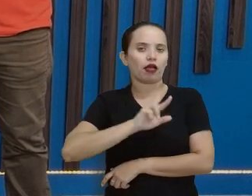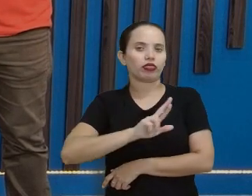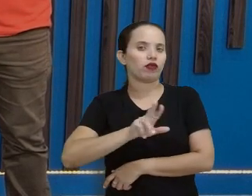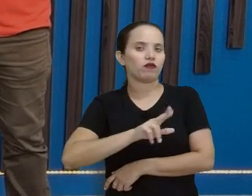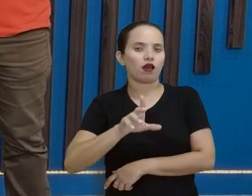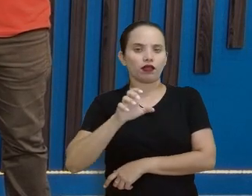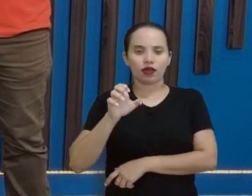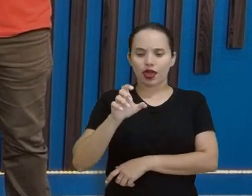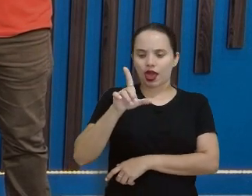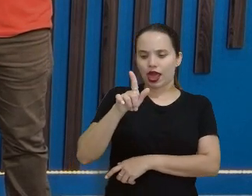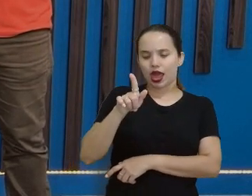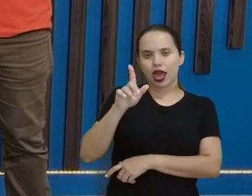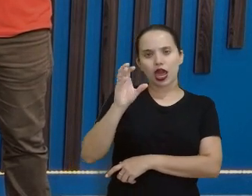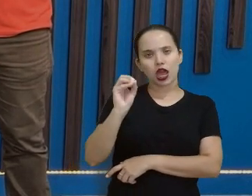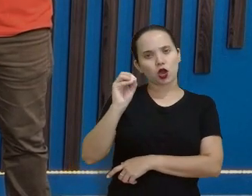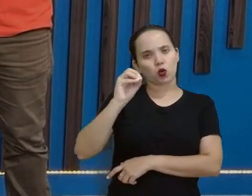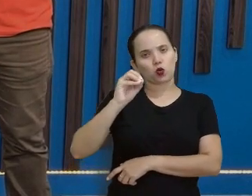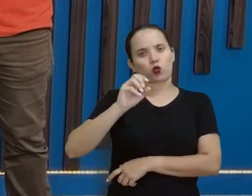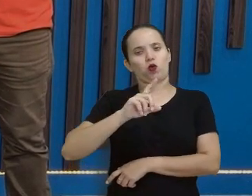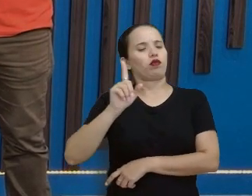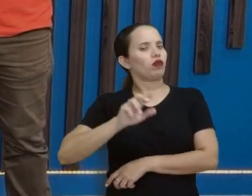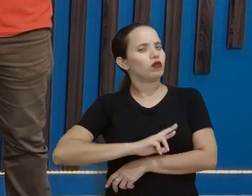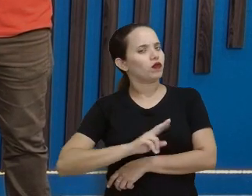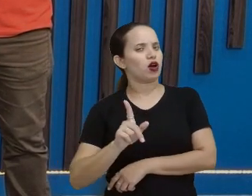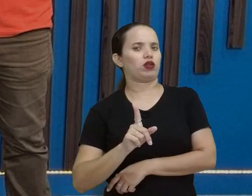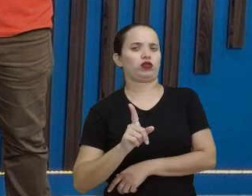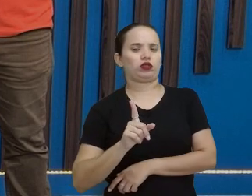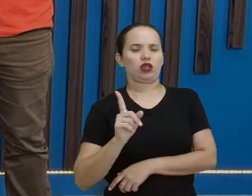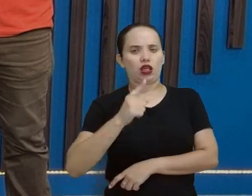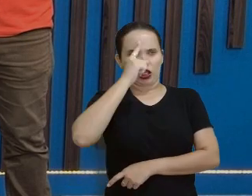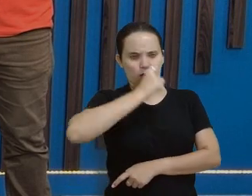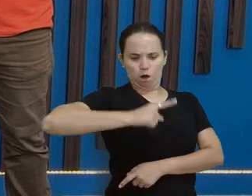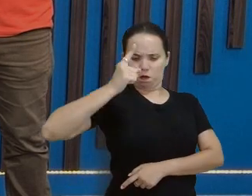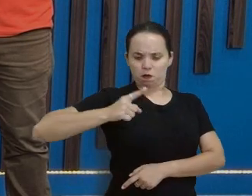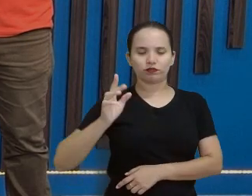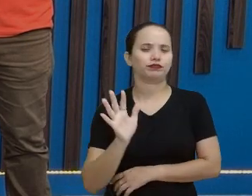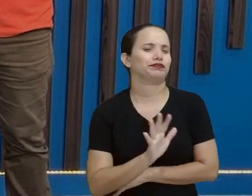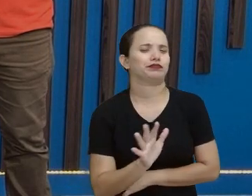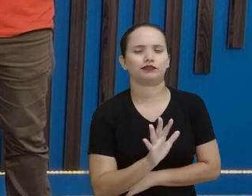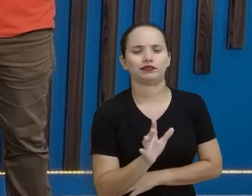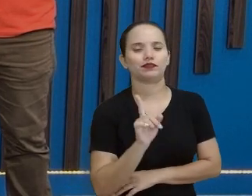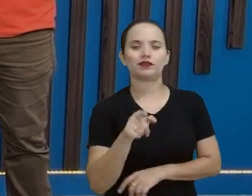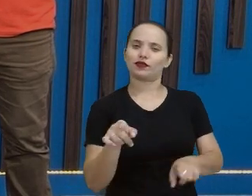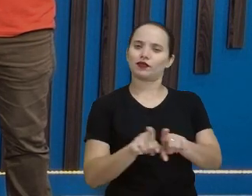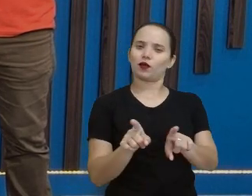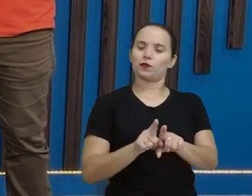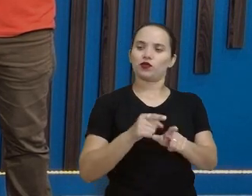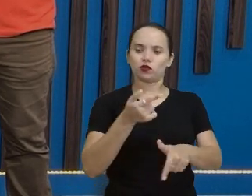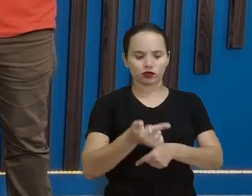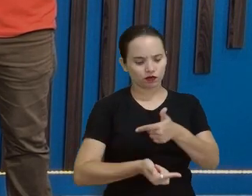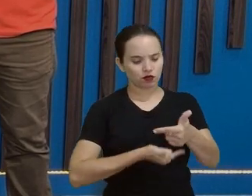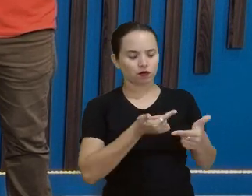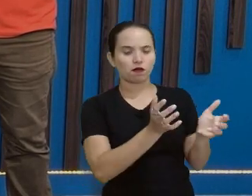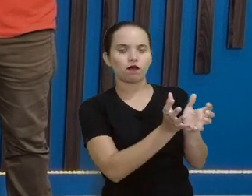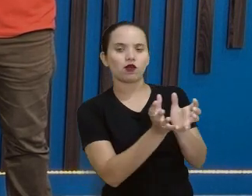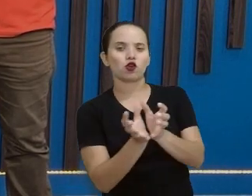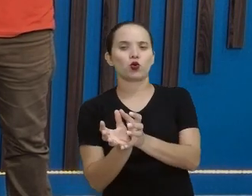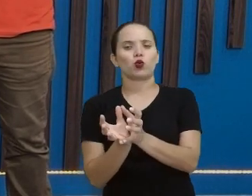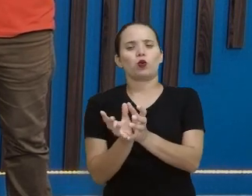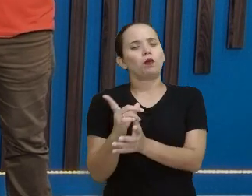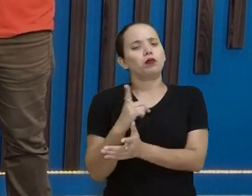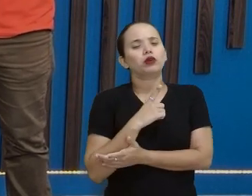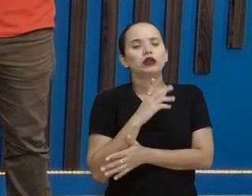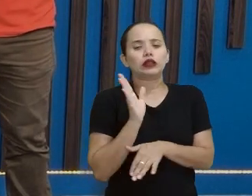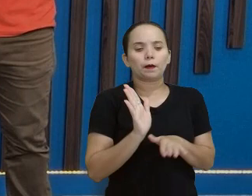Não é autoritarismo. Para se falar em liderança, é falar também que a gente está trabalhando em grupo. E que há momentos em que a gente